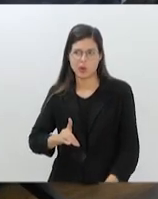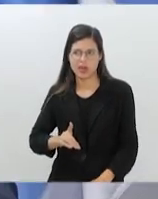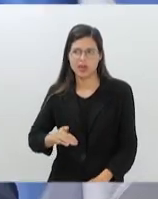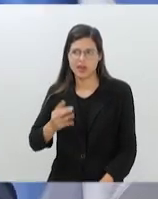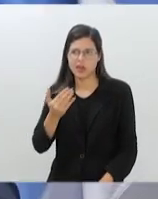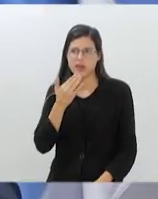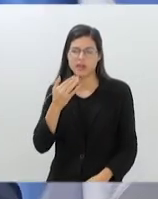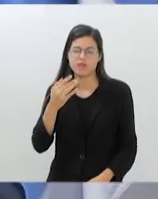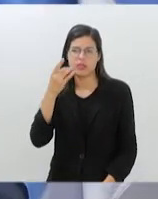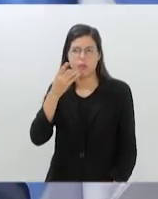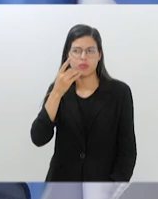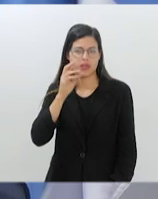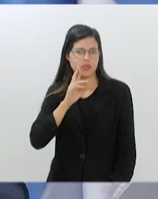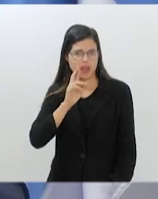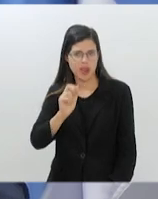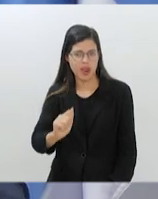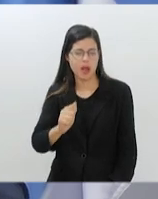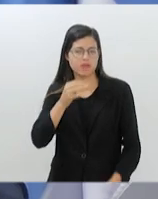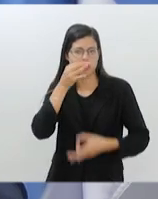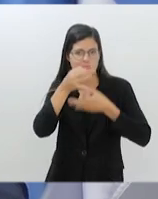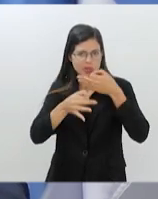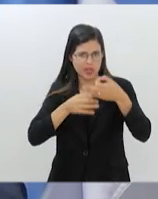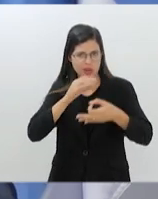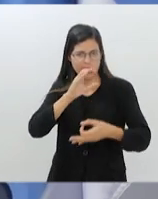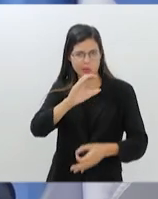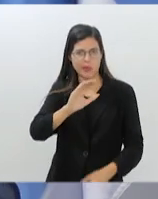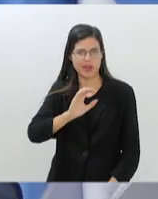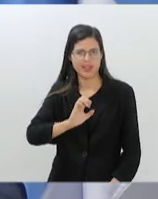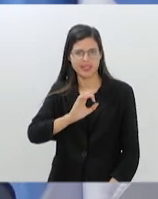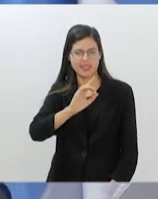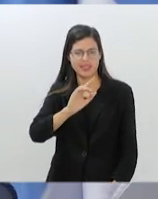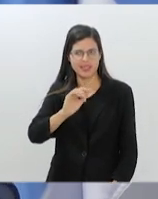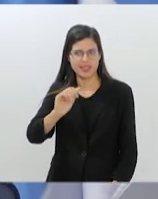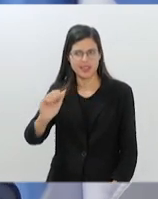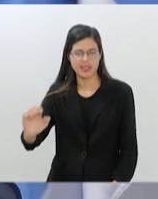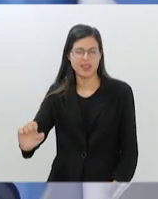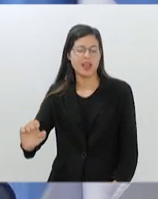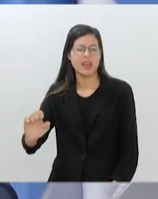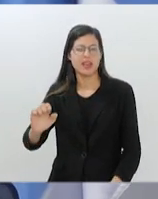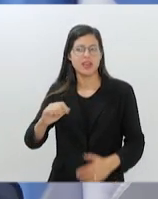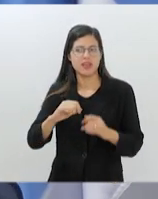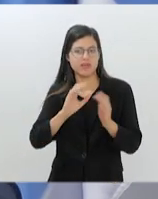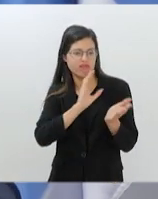Deputado Rodrigo Amorin sugeriu a cedai e Patrocinar uma festância o reg